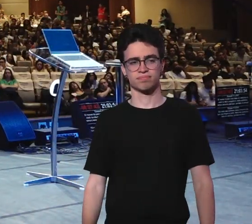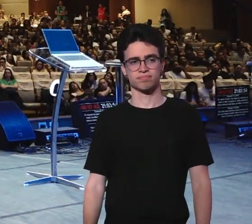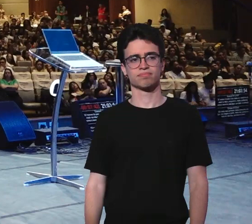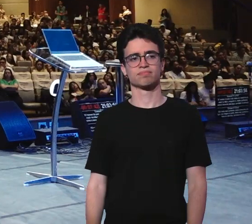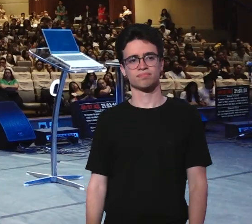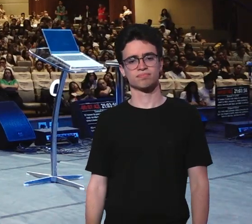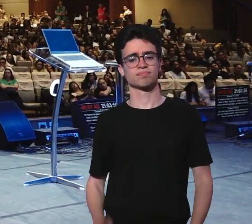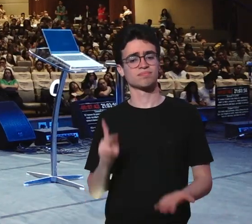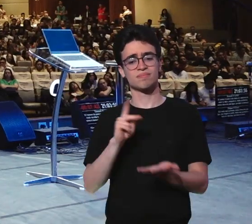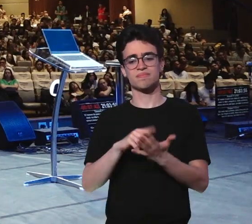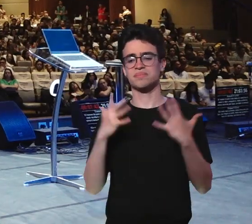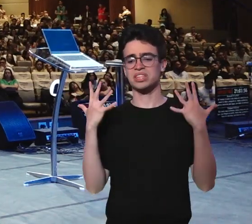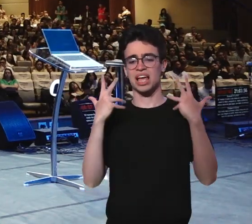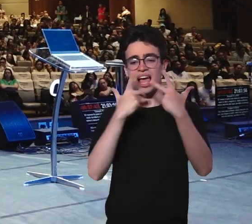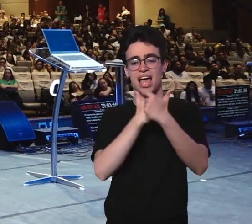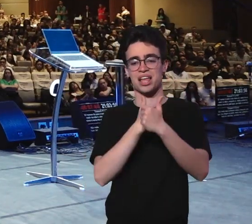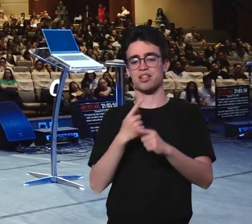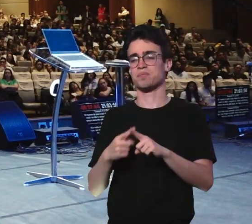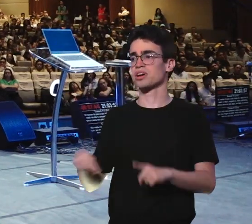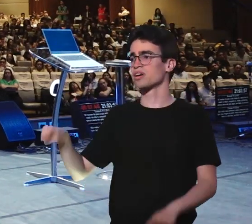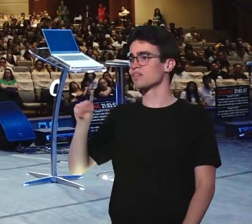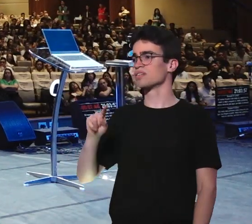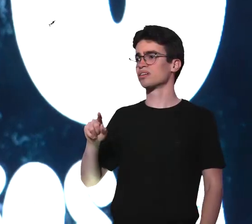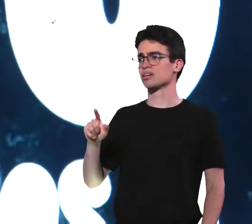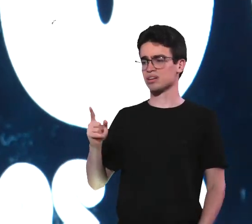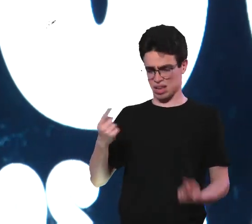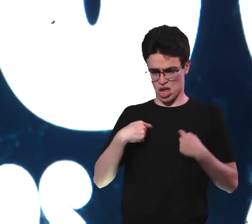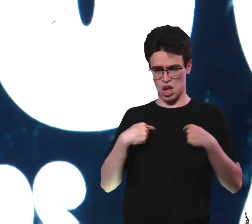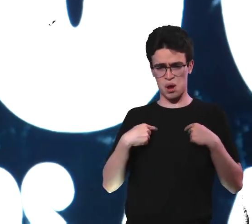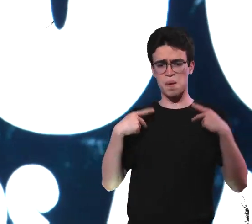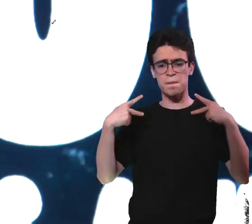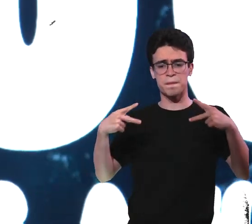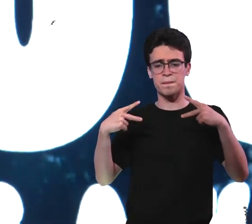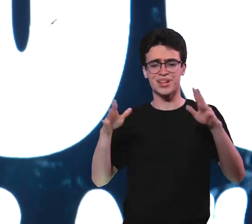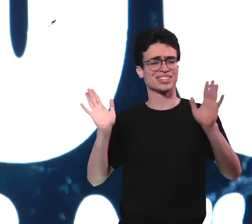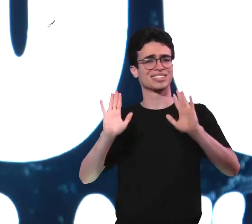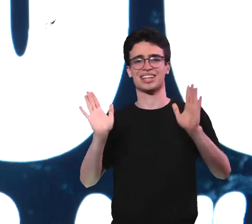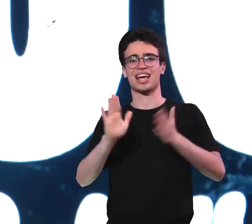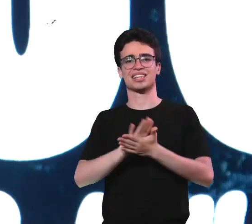Tem sido lindo, os meninos não precisam de mim para pregar.